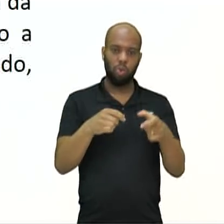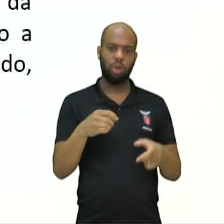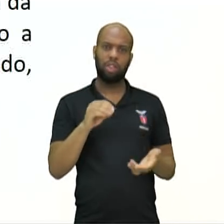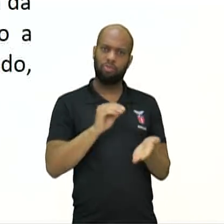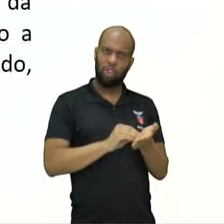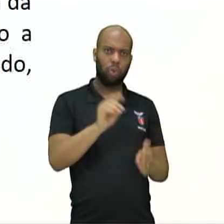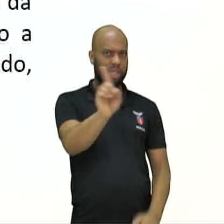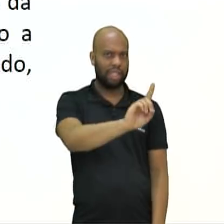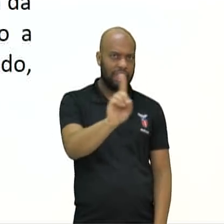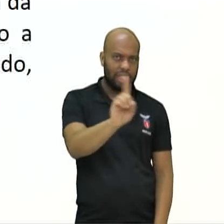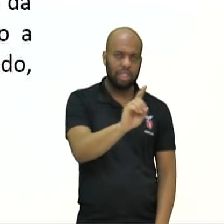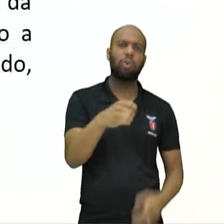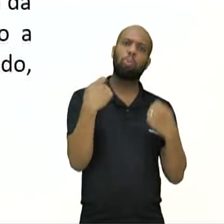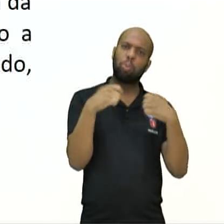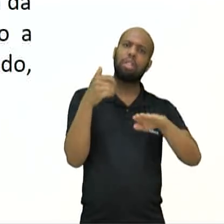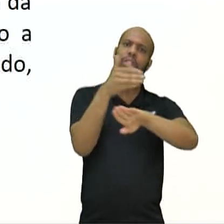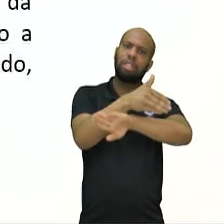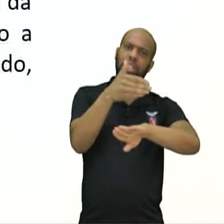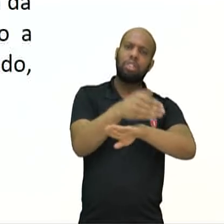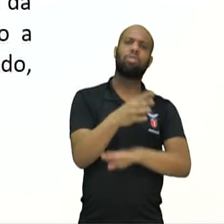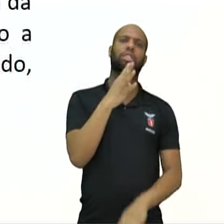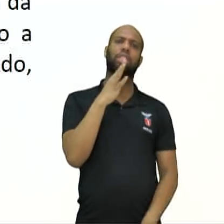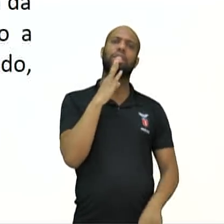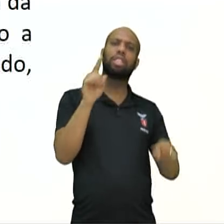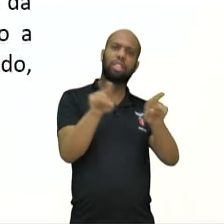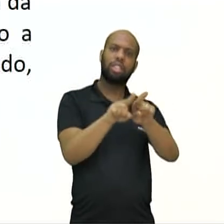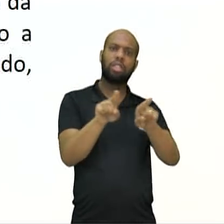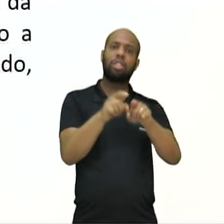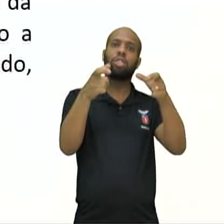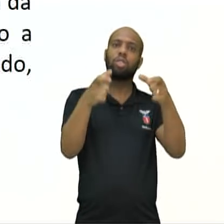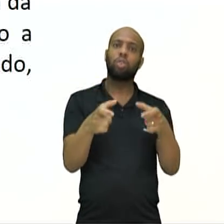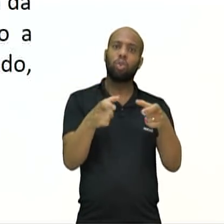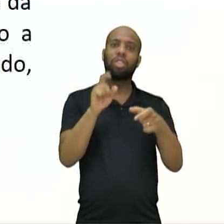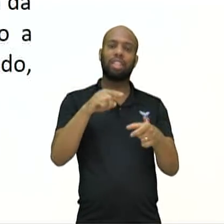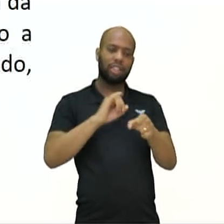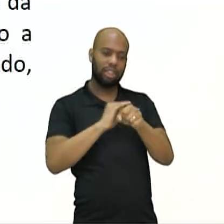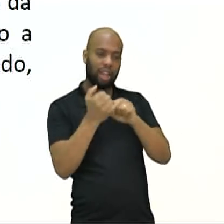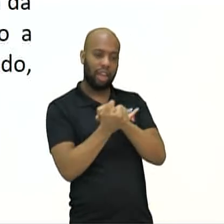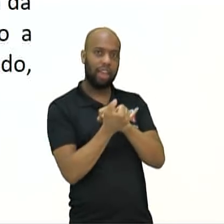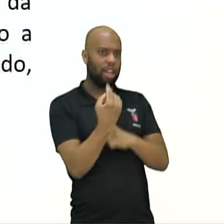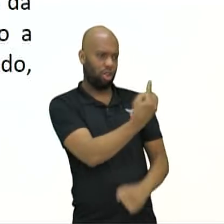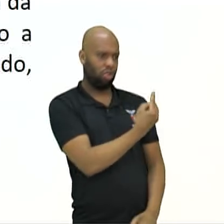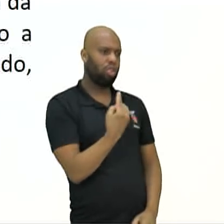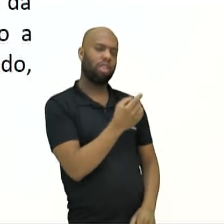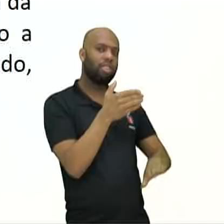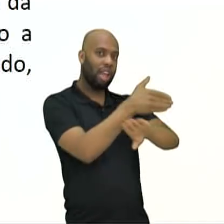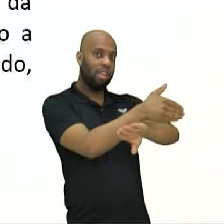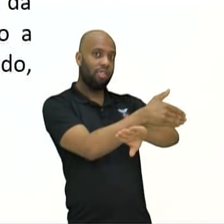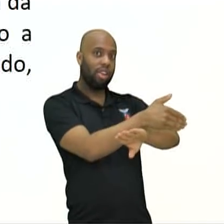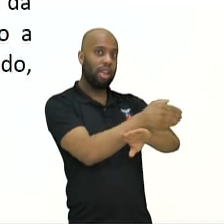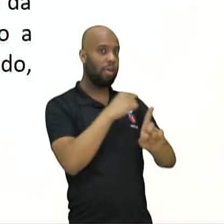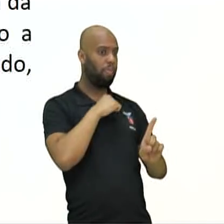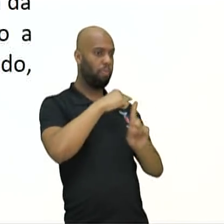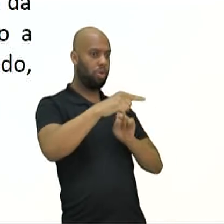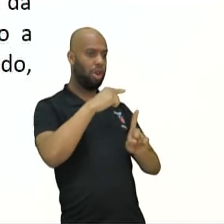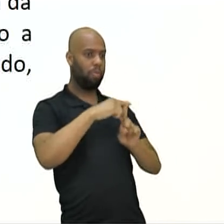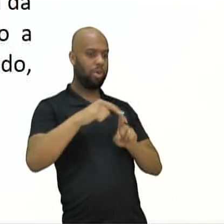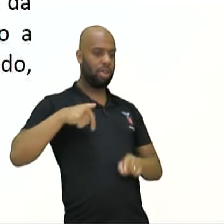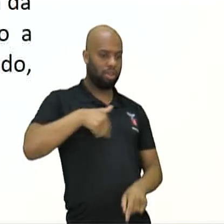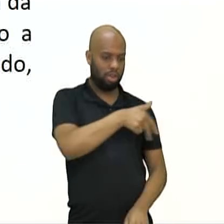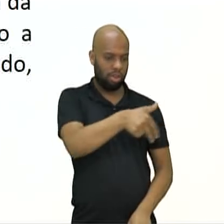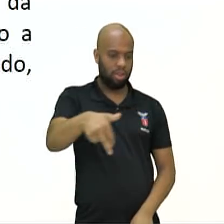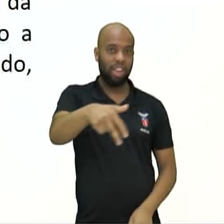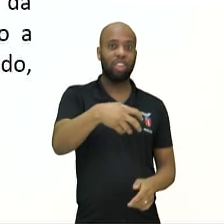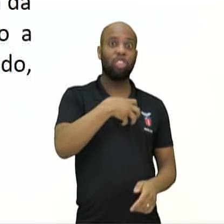ficar de fora da rota. O vilarejo fica em uma ilha paradisíaca, onde é proibido a circulação